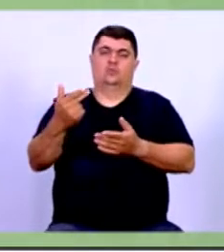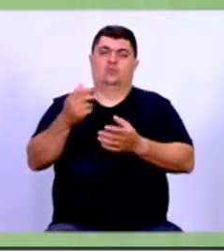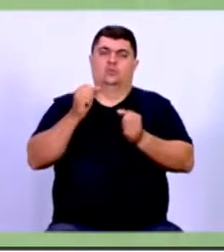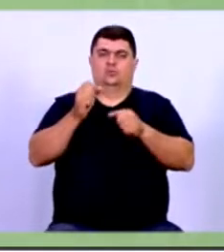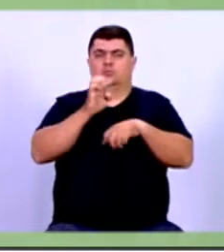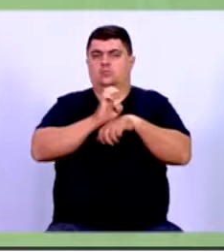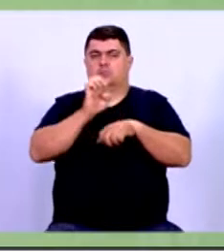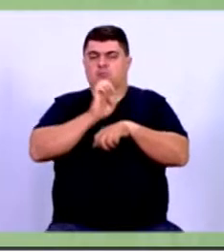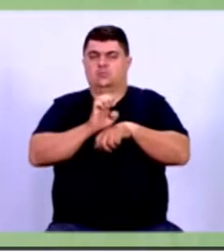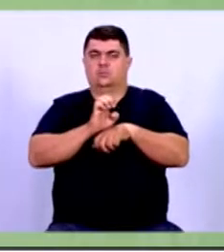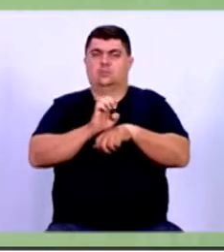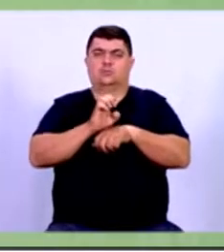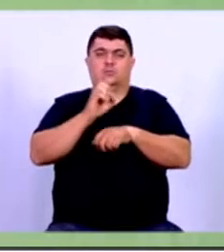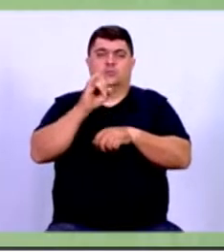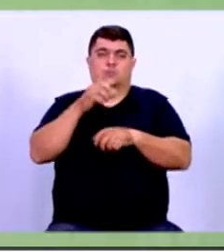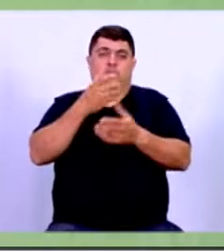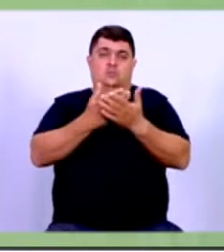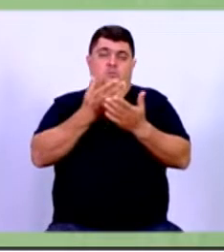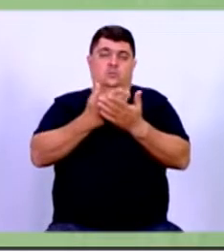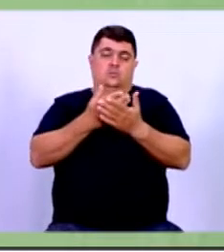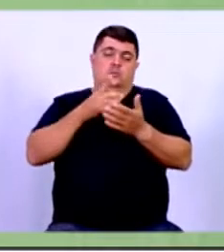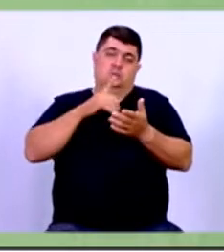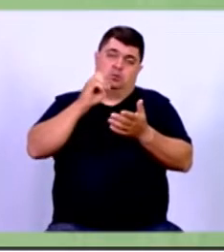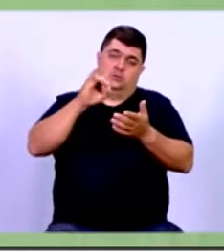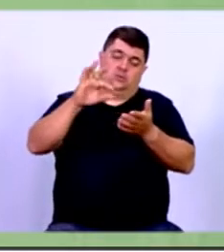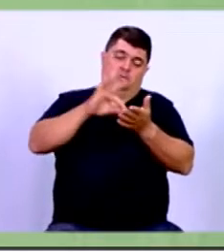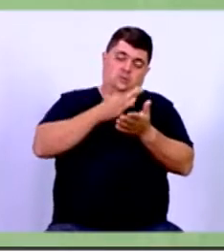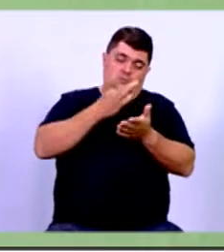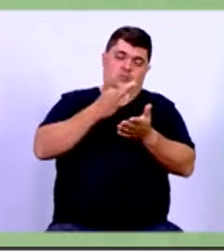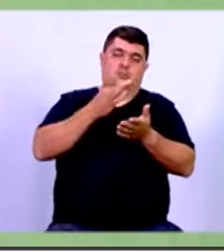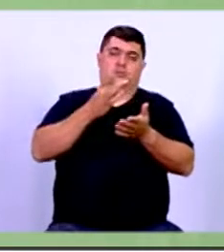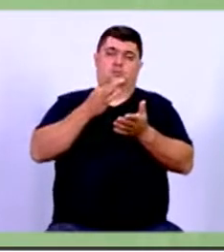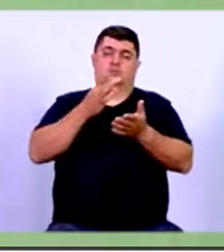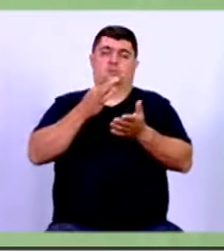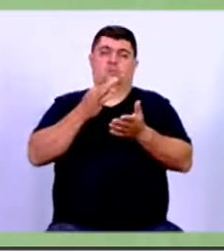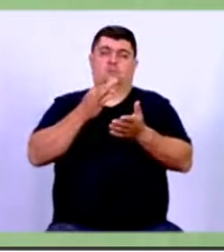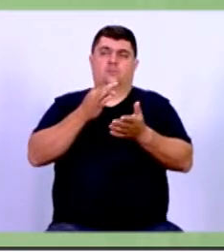realizar o estágio aquele aluno que está devidamente matriculado, que está